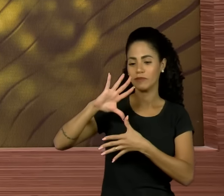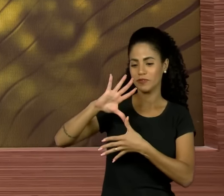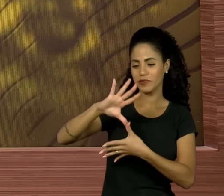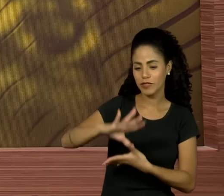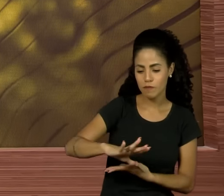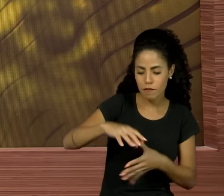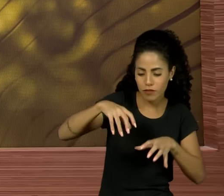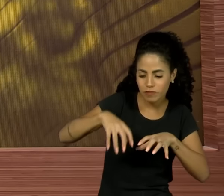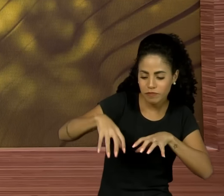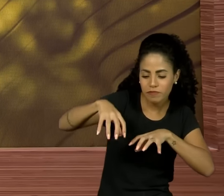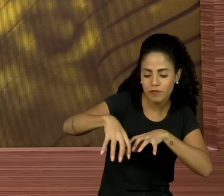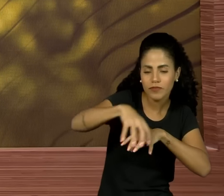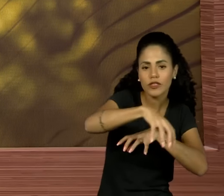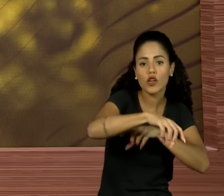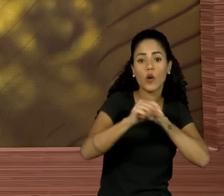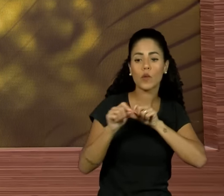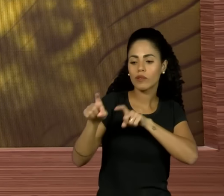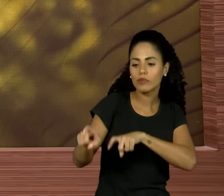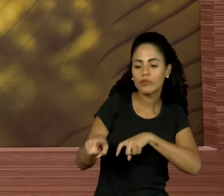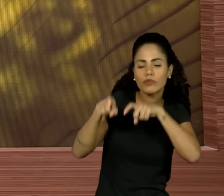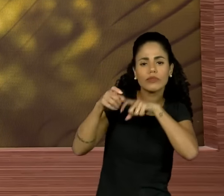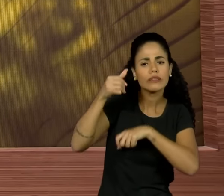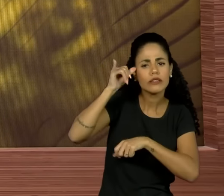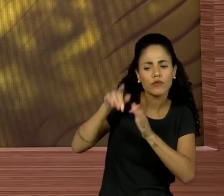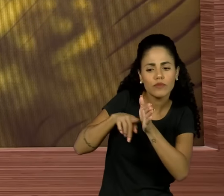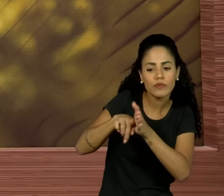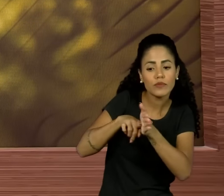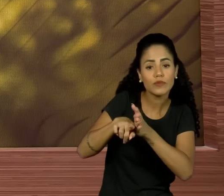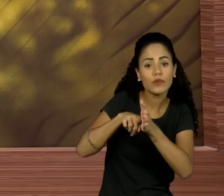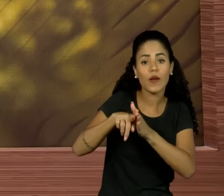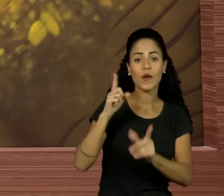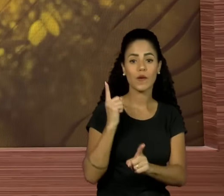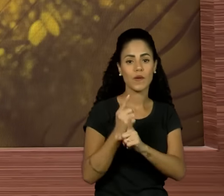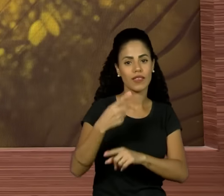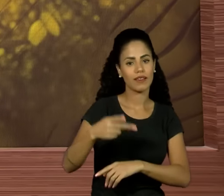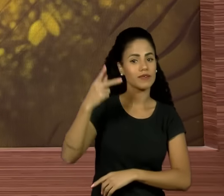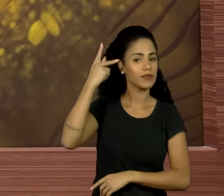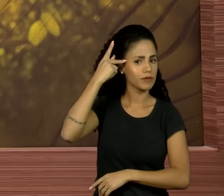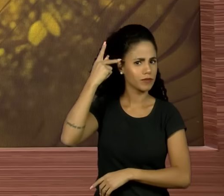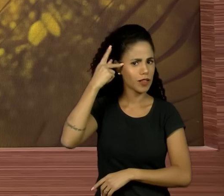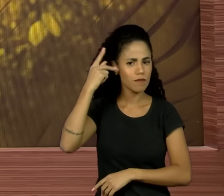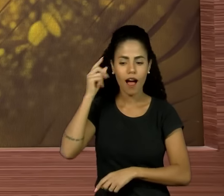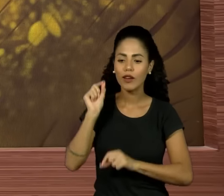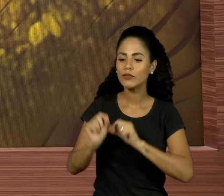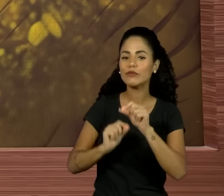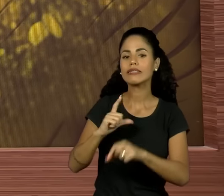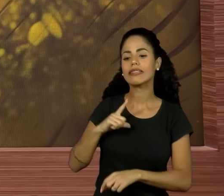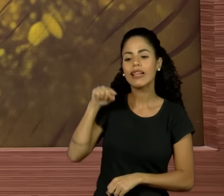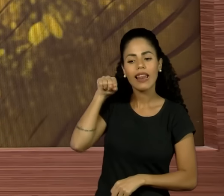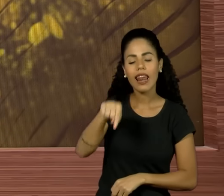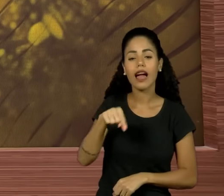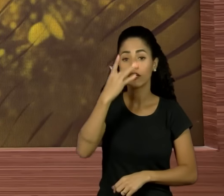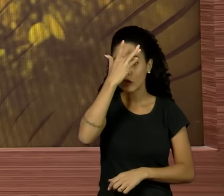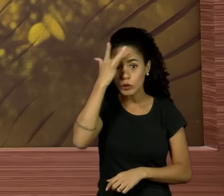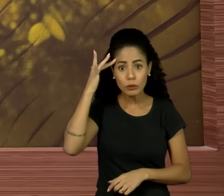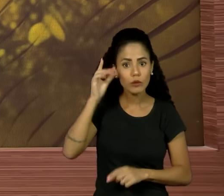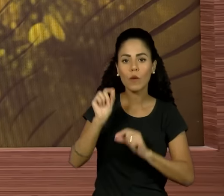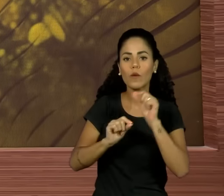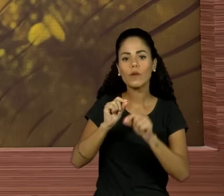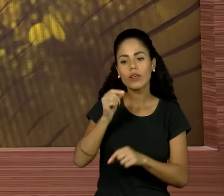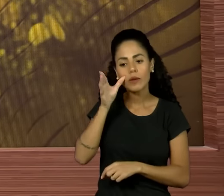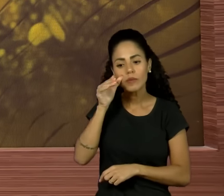Interativo inédito reúne os sítios arqueológicos encontrados em São Paulo. Ao navegar por ele, o usuário tem acesso a